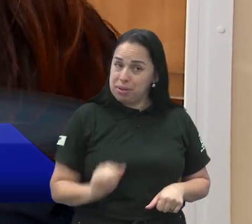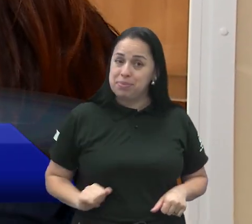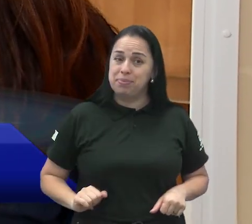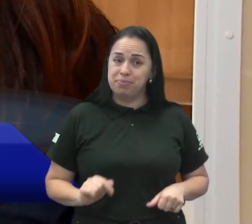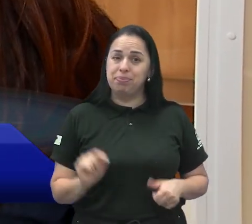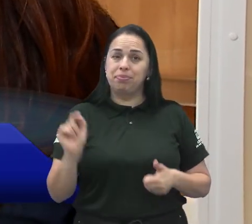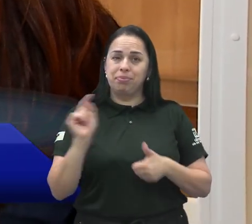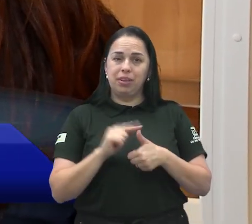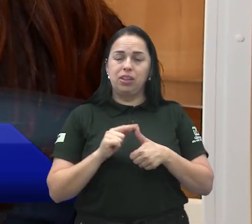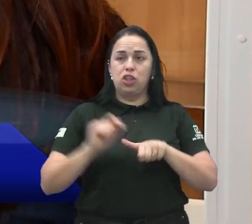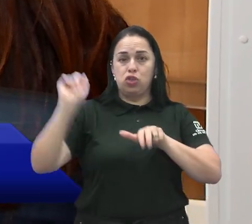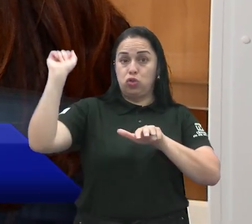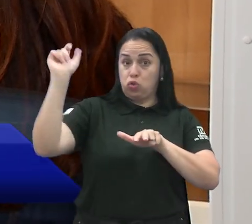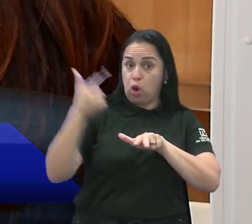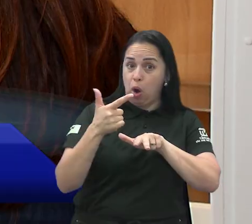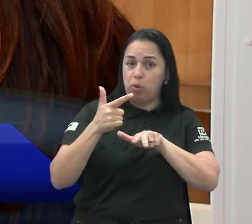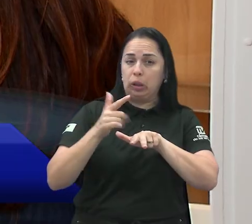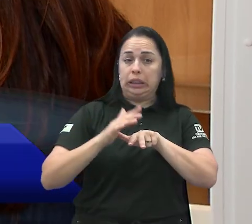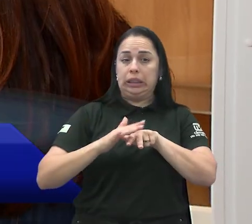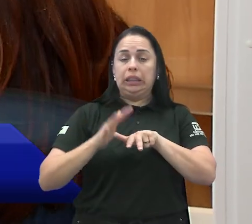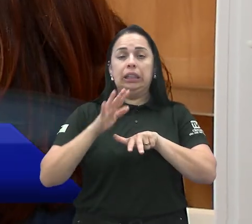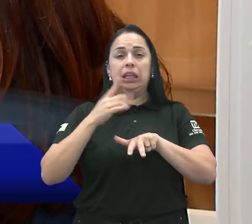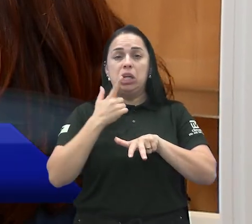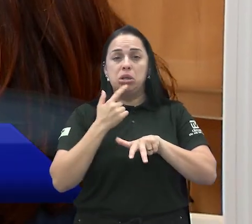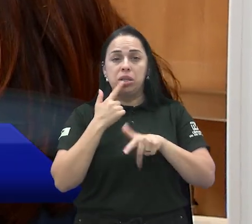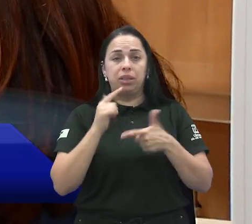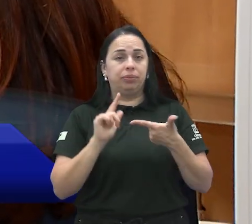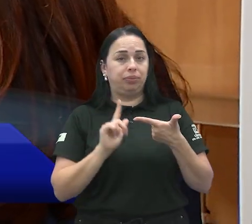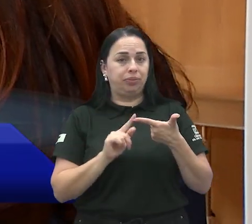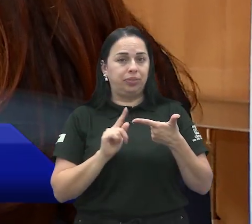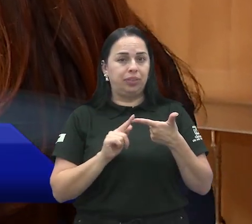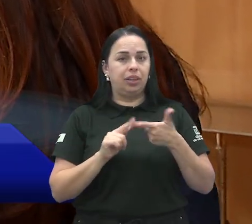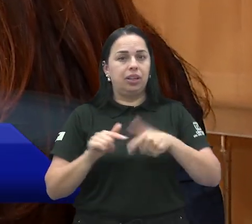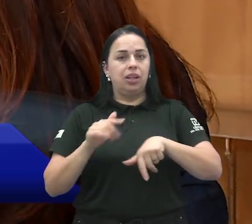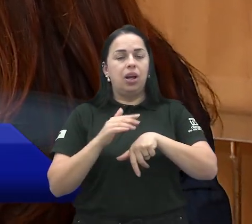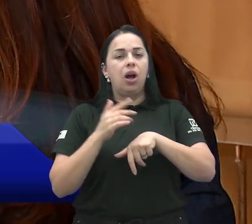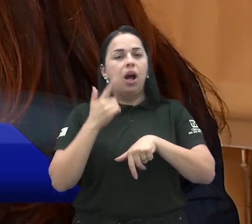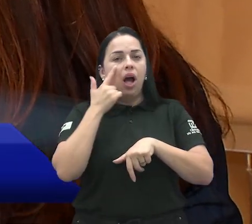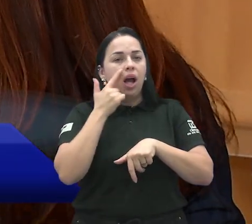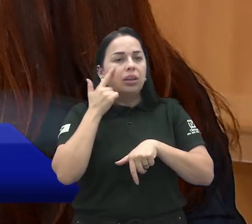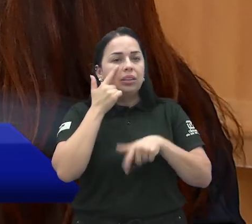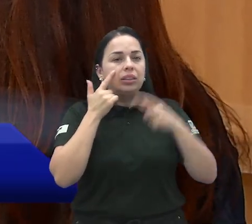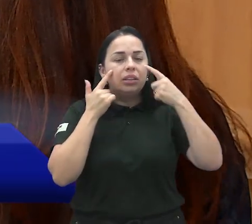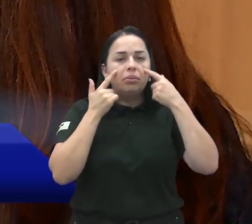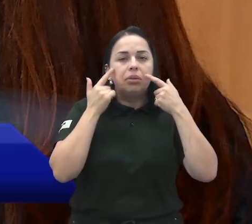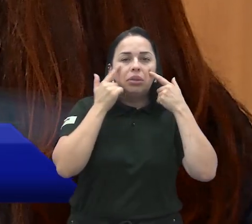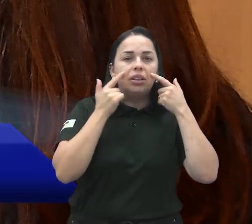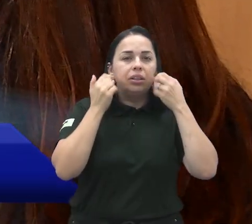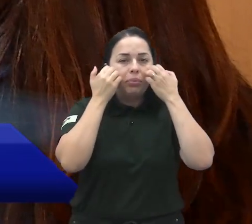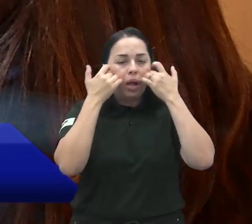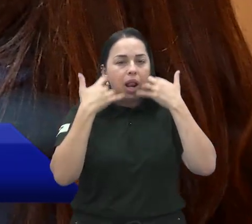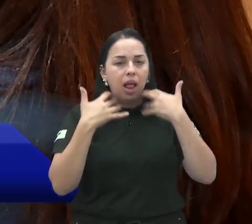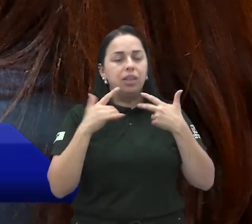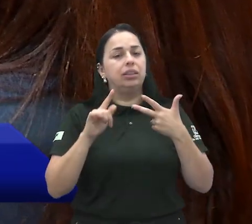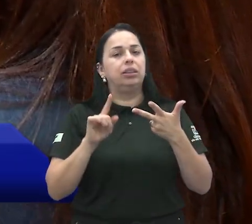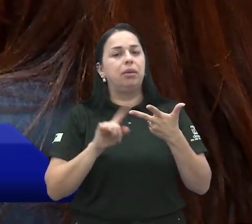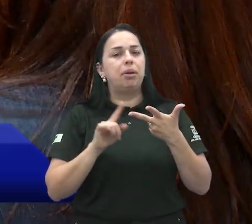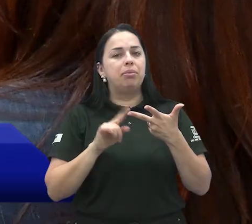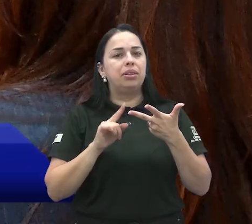ano, as principais são queimaduras solares, o agravamento do melasma, a